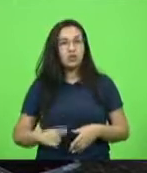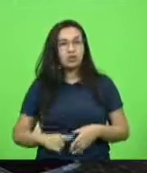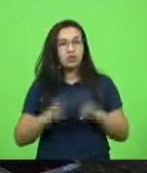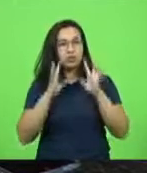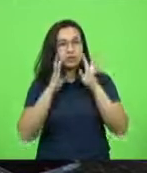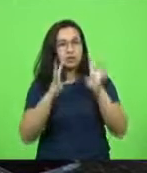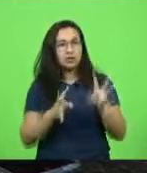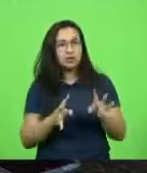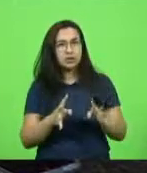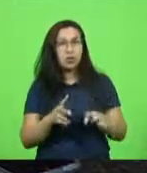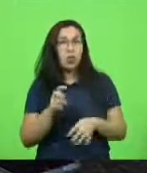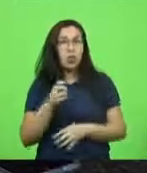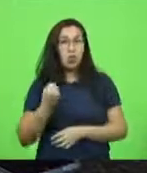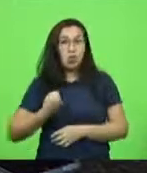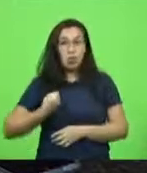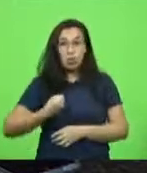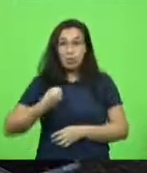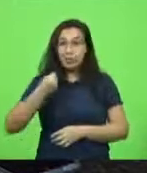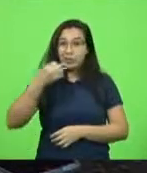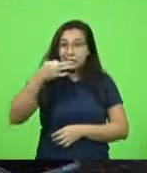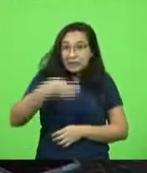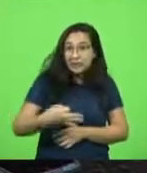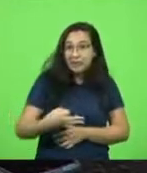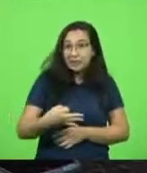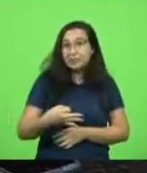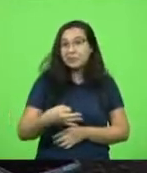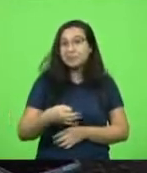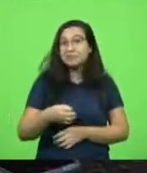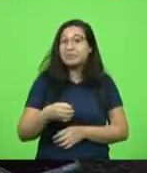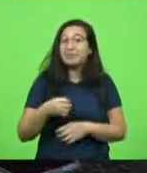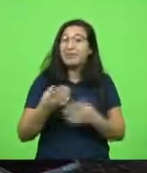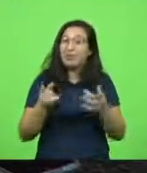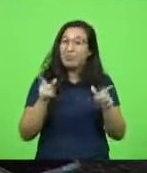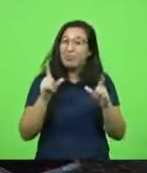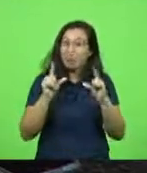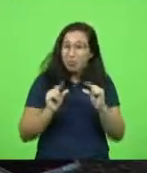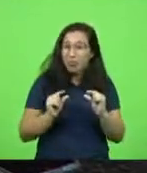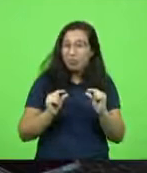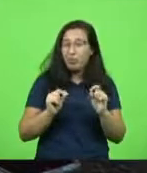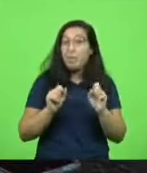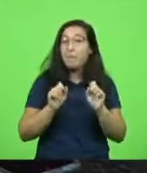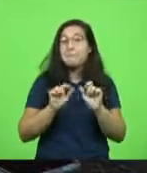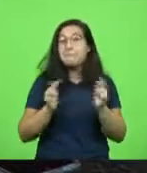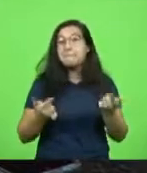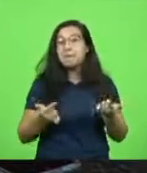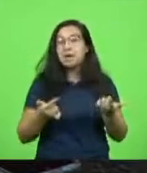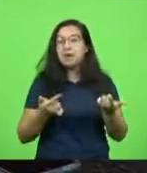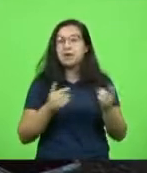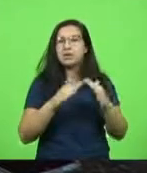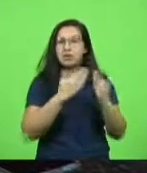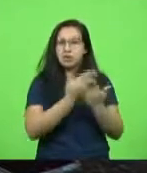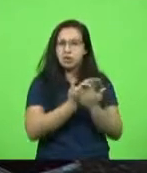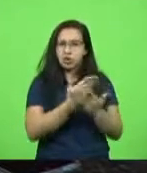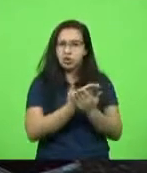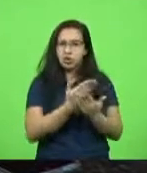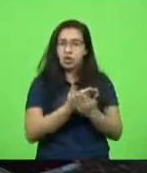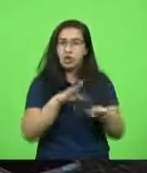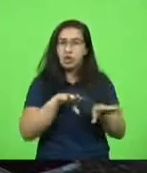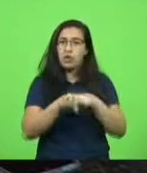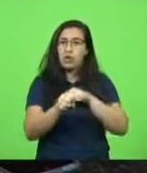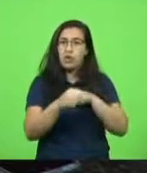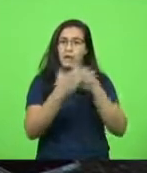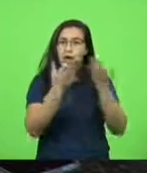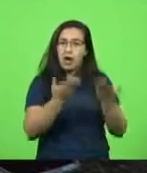não é o número ideal poderia ser um número maior mas para se fazer uma Escola de Formação de Soldados é preciso que faça um